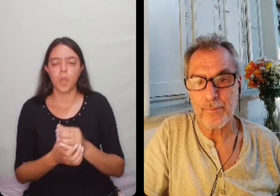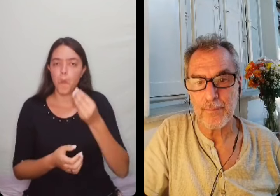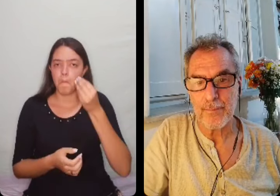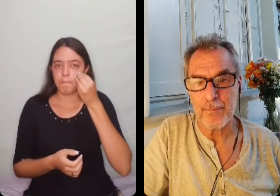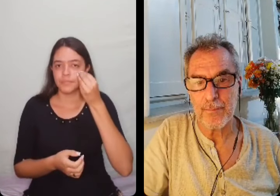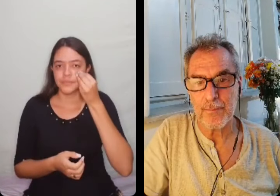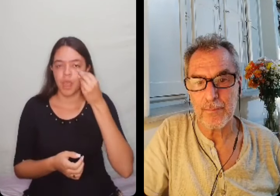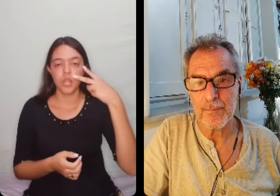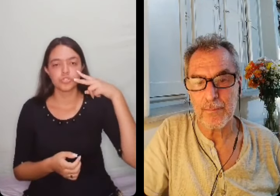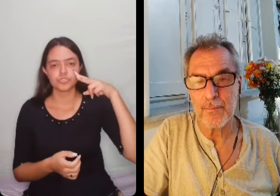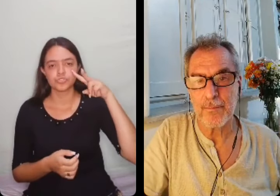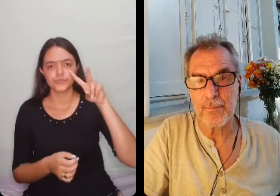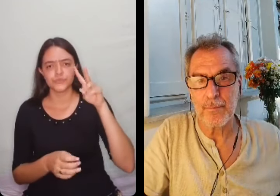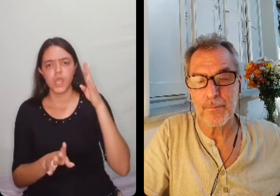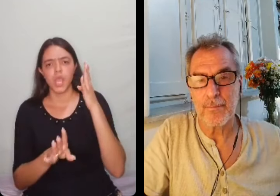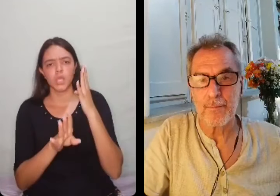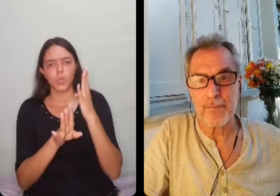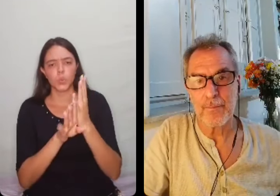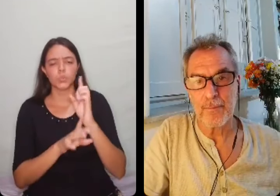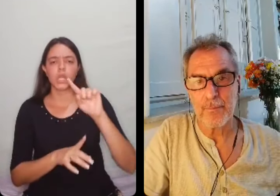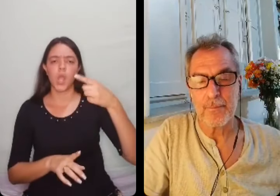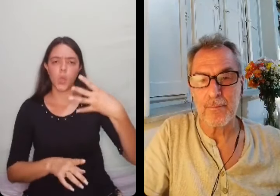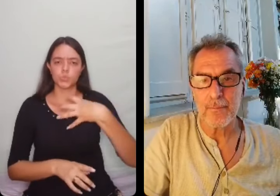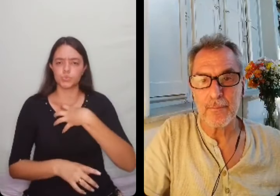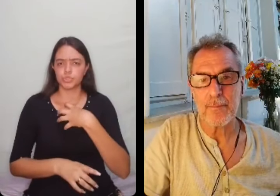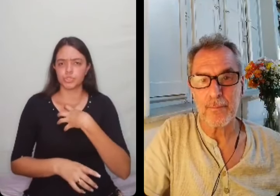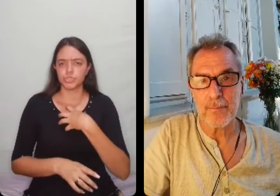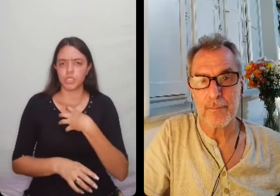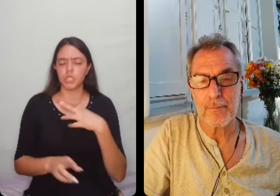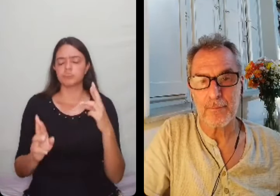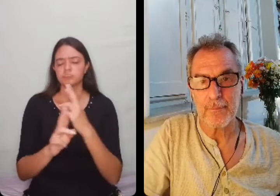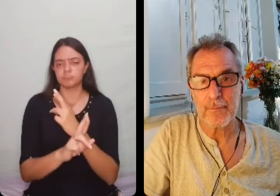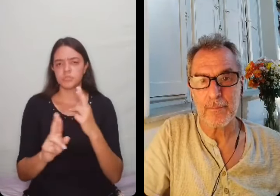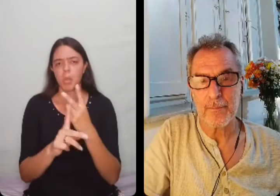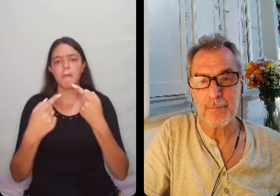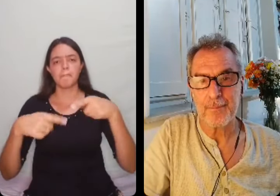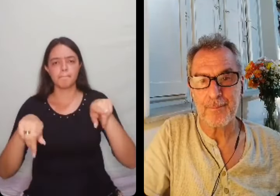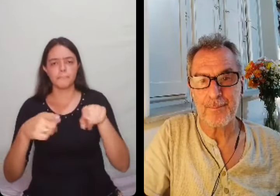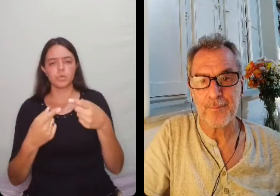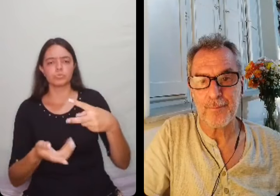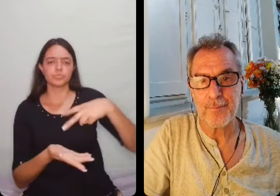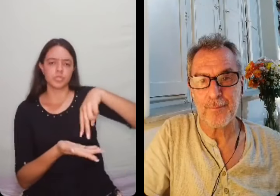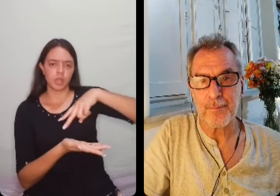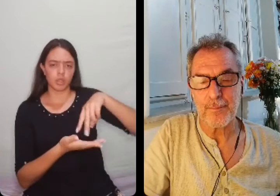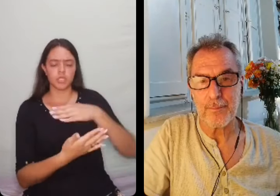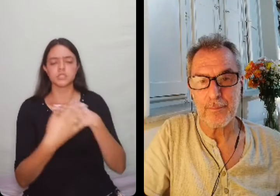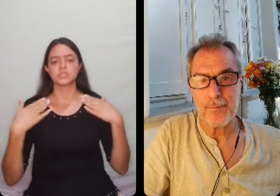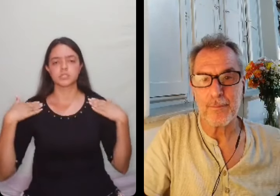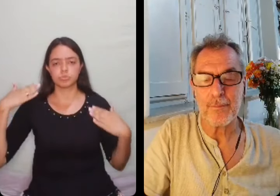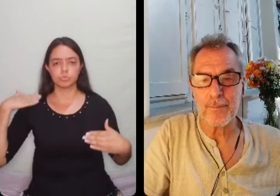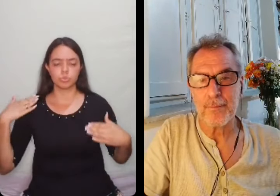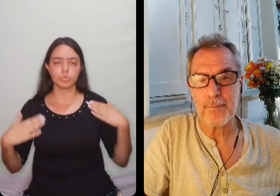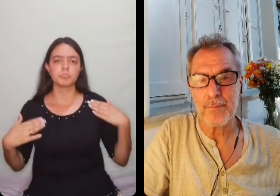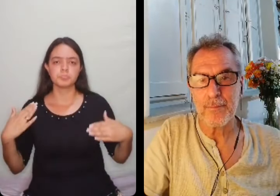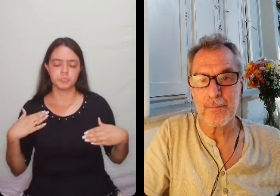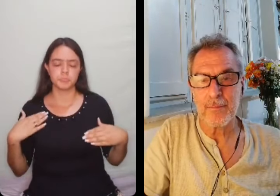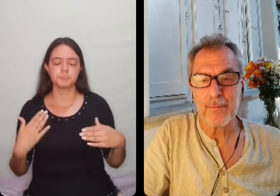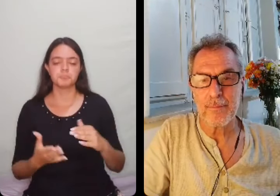outros modos, né? De se relacionar com essa musicalidade, né? Em que o corpo também é entendido como música, né? Então,